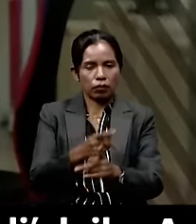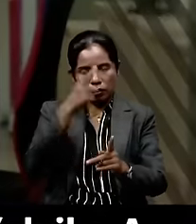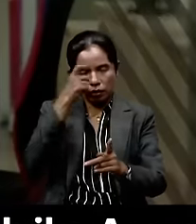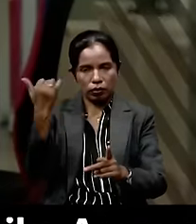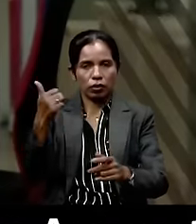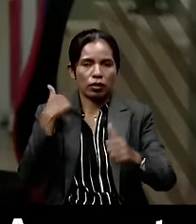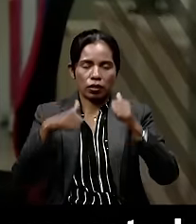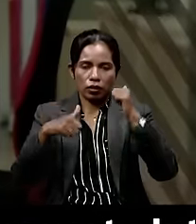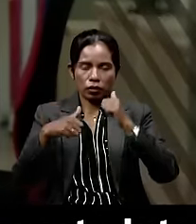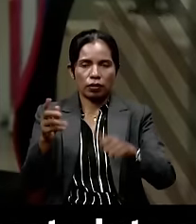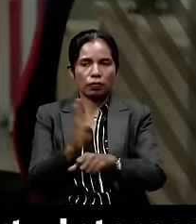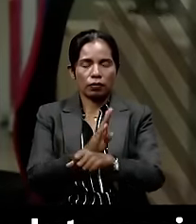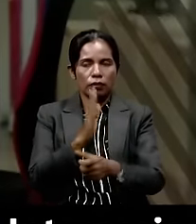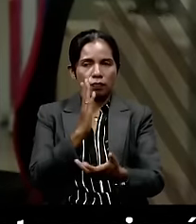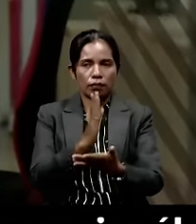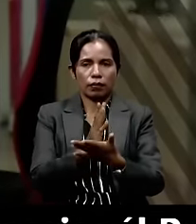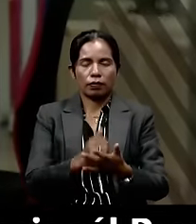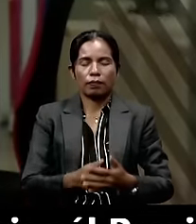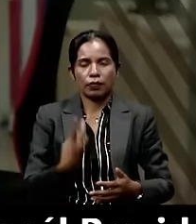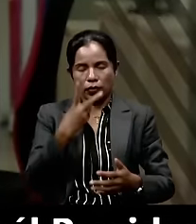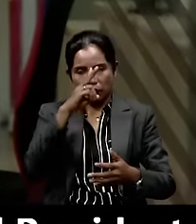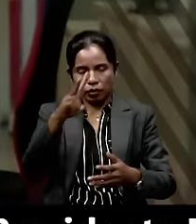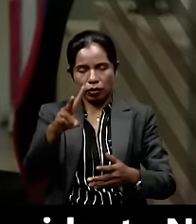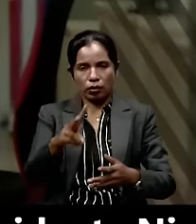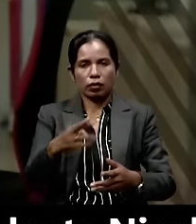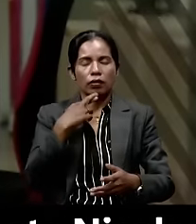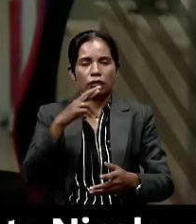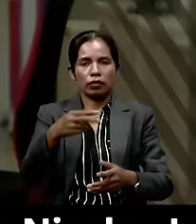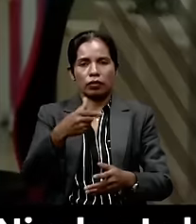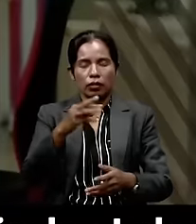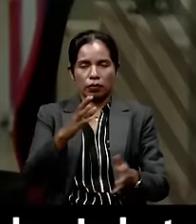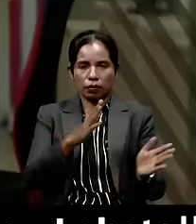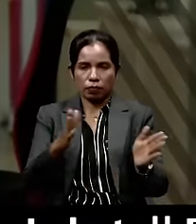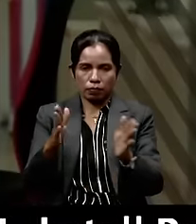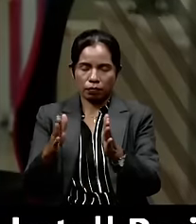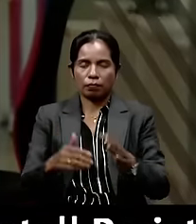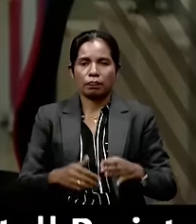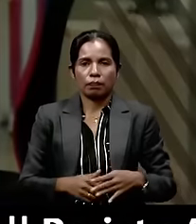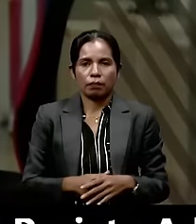ativa negócio parado. Turma ita acompanha reportagem ne bezia men preparona.